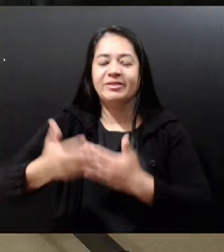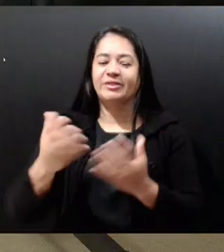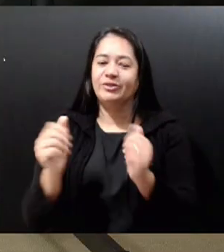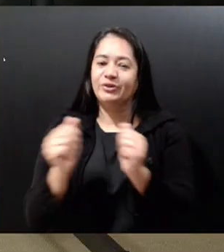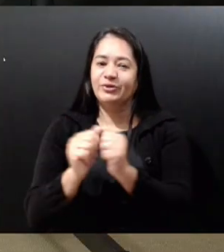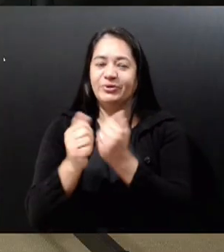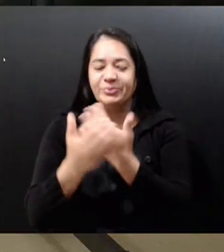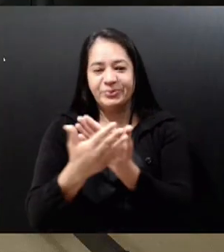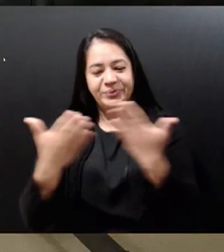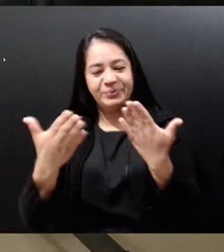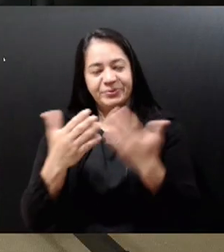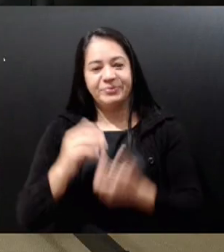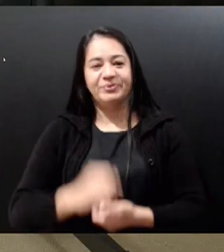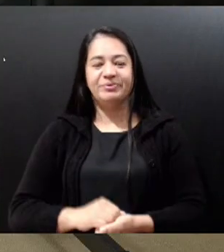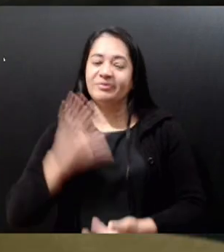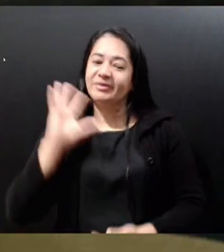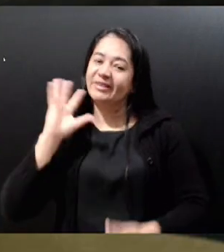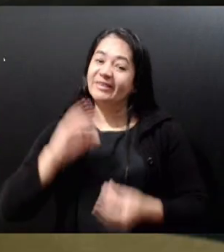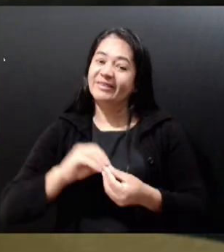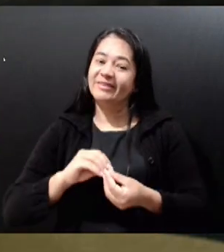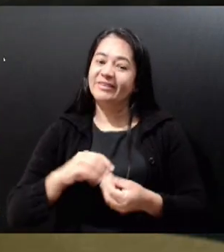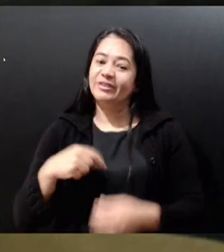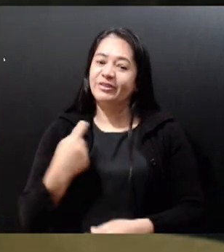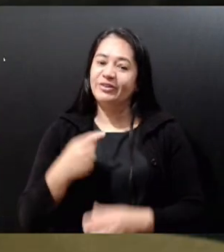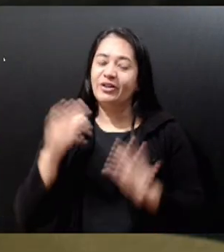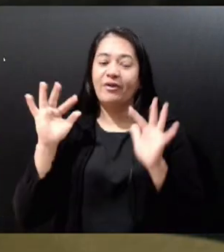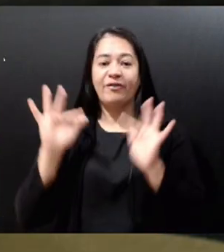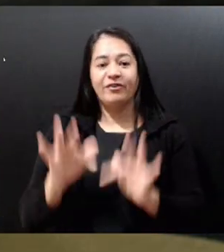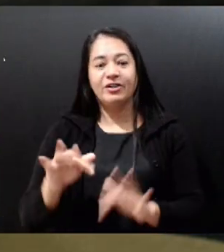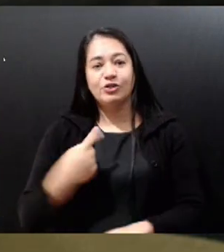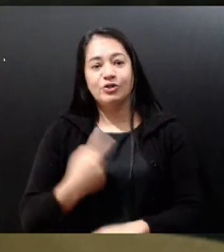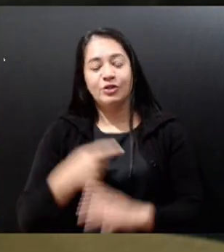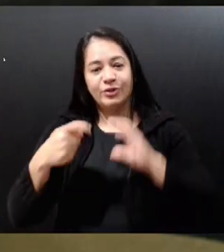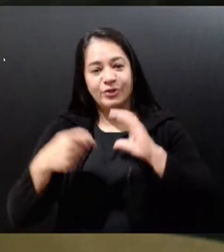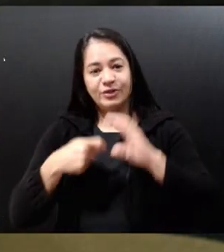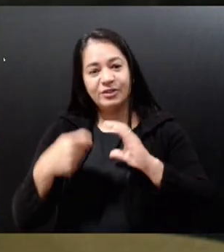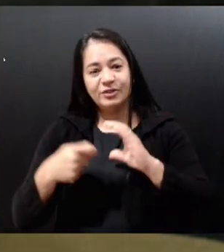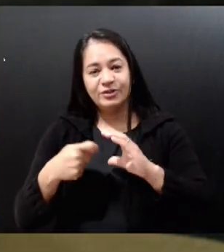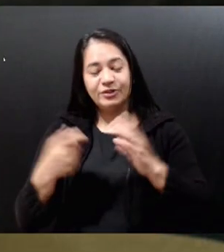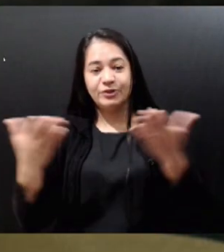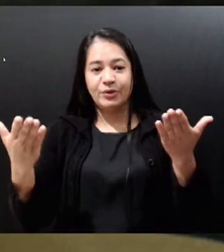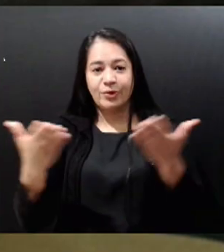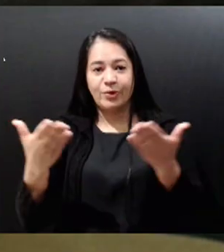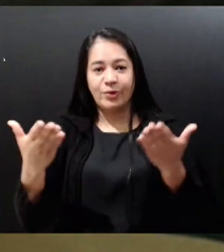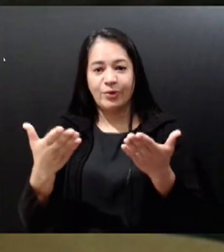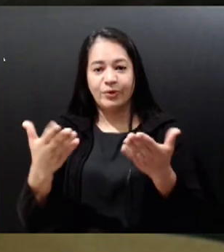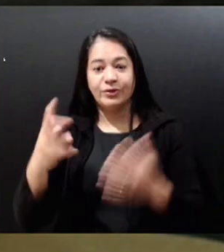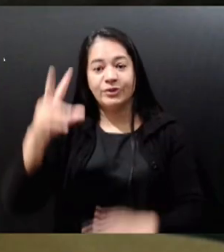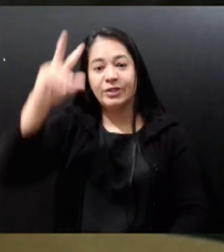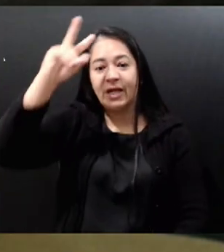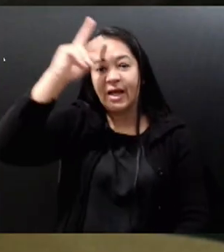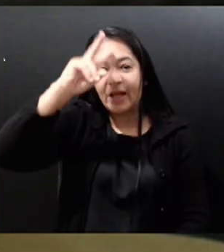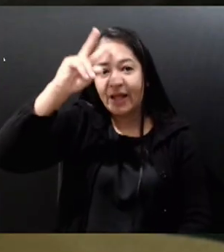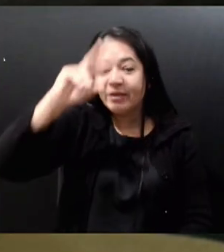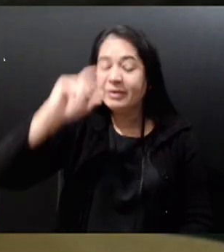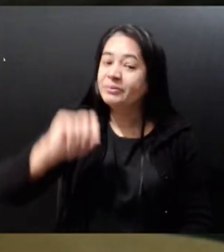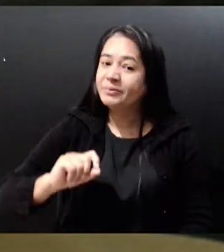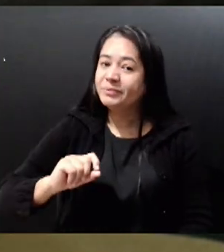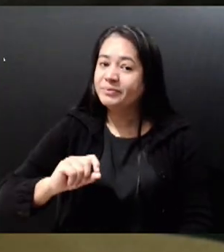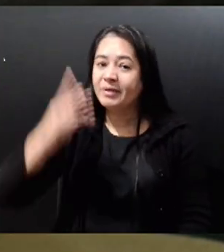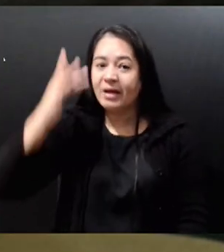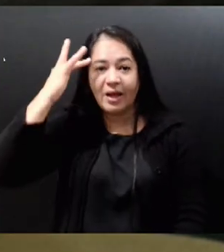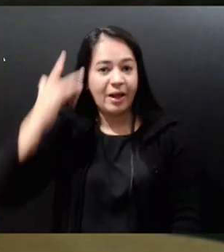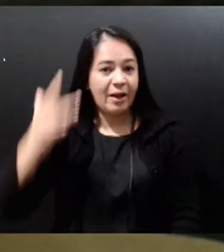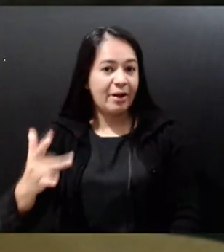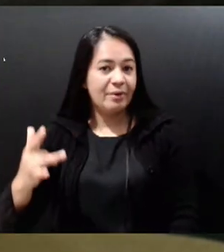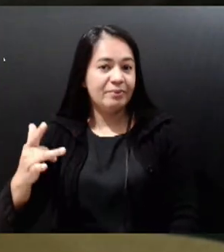É isso, gente. Vamos encerrando por aqui o nosso Estúdio Câmara de hoje. Lembrando que Amanhã nós temos,